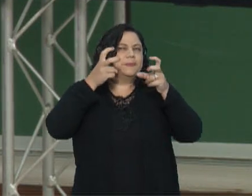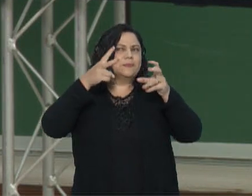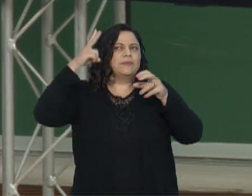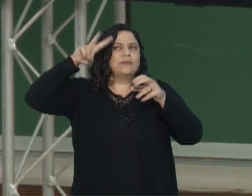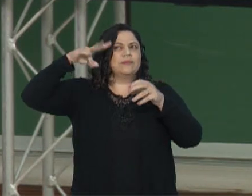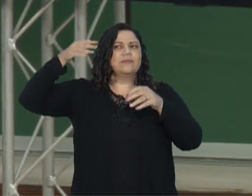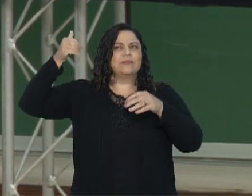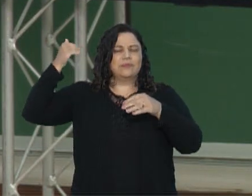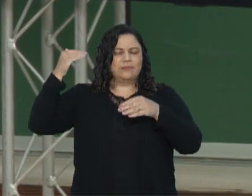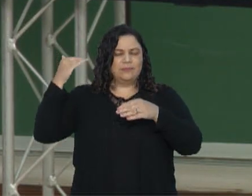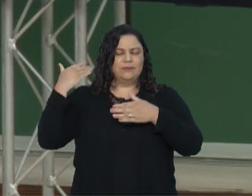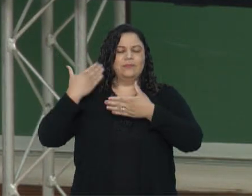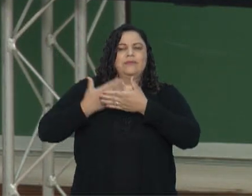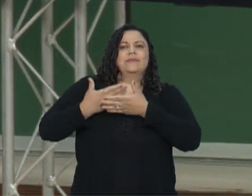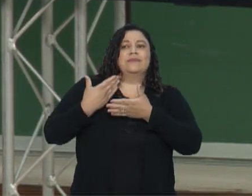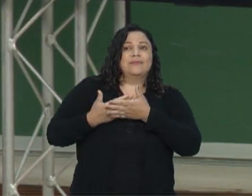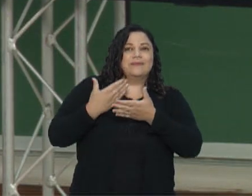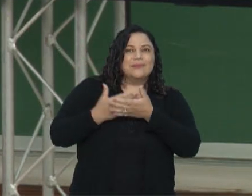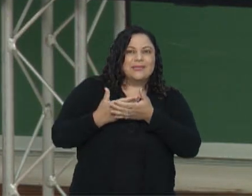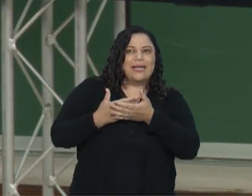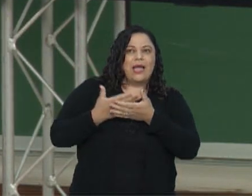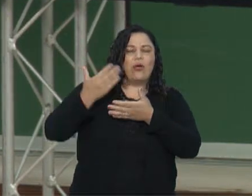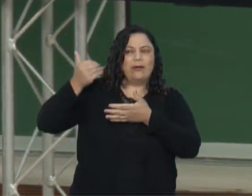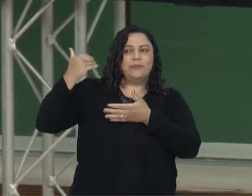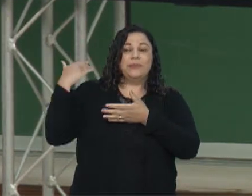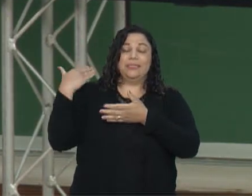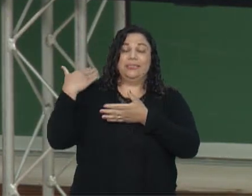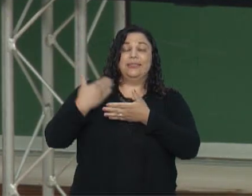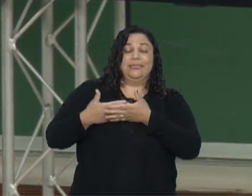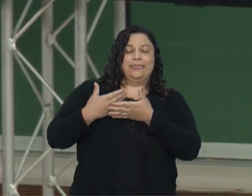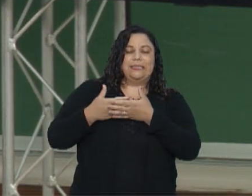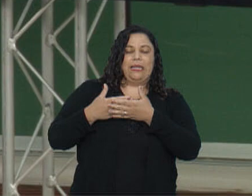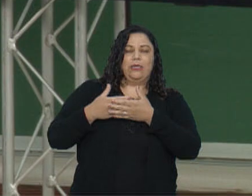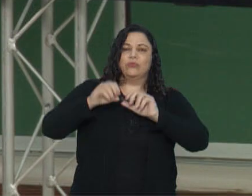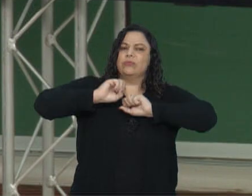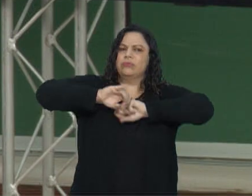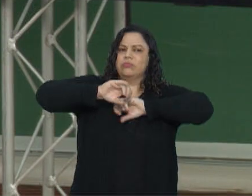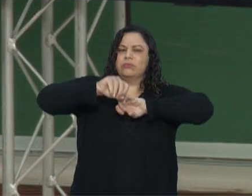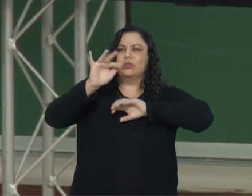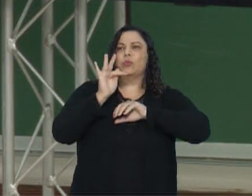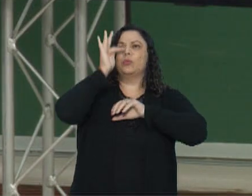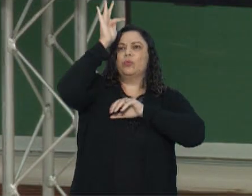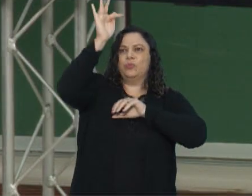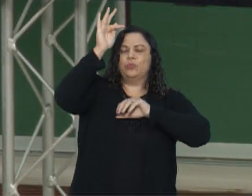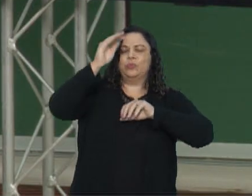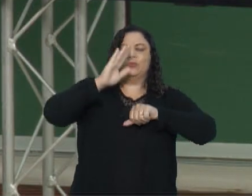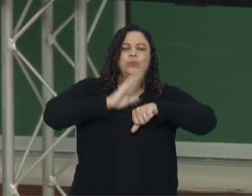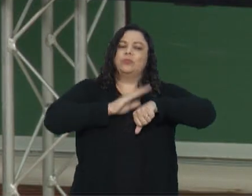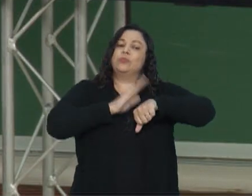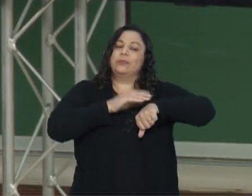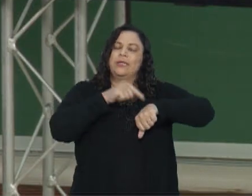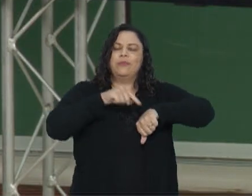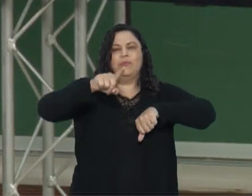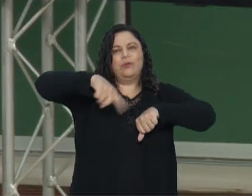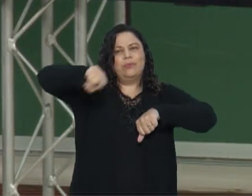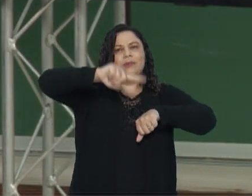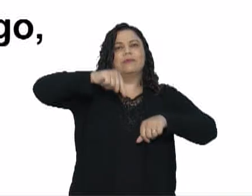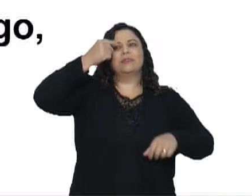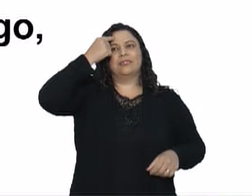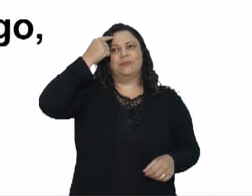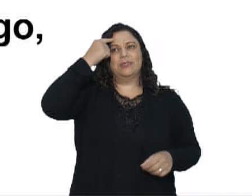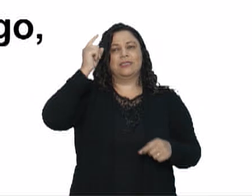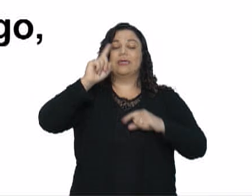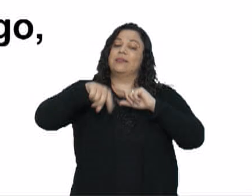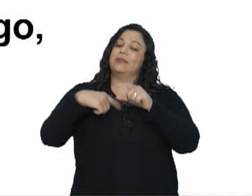fez antes e vão pegar as anotações da aula que nós trabalhamos no futuro, ok? Então, um tempinho para que vocês possam pensar e